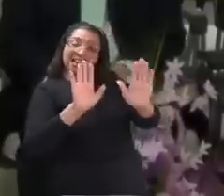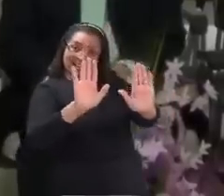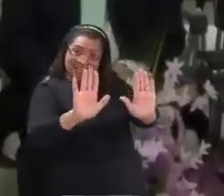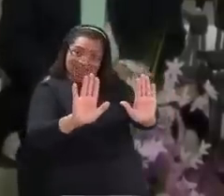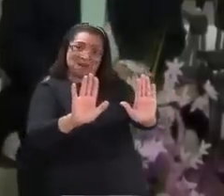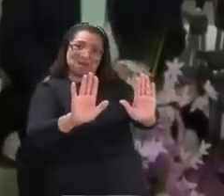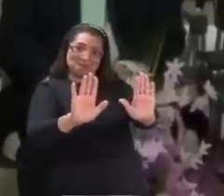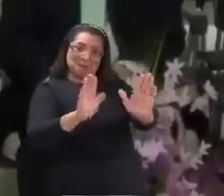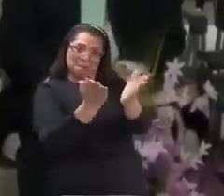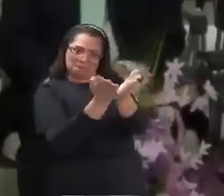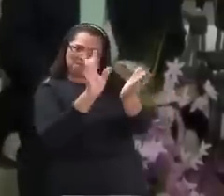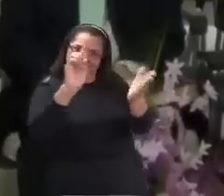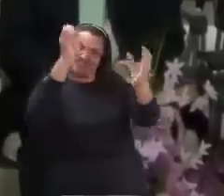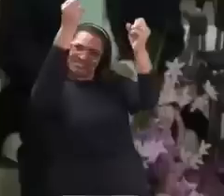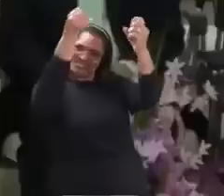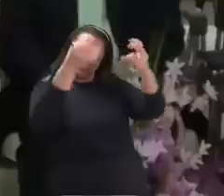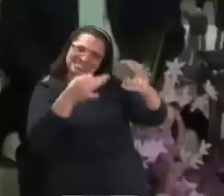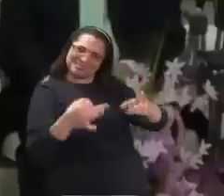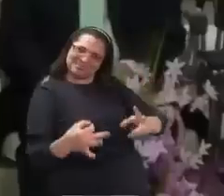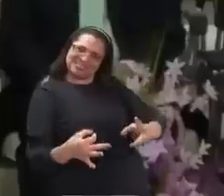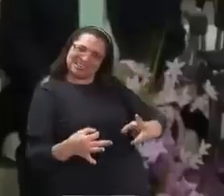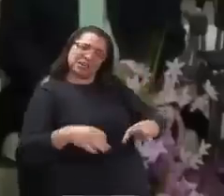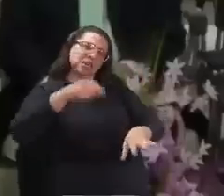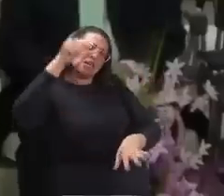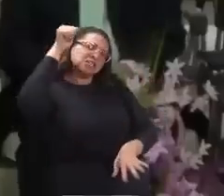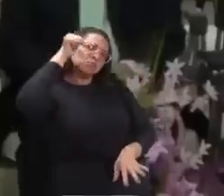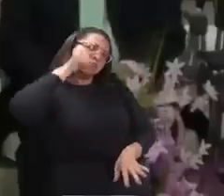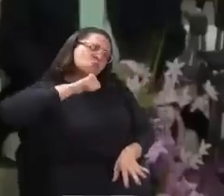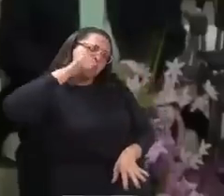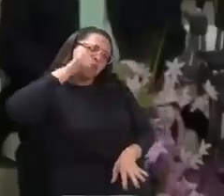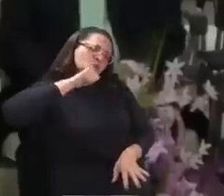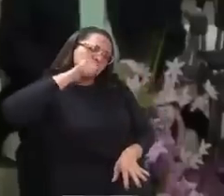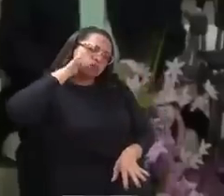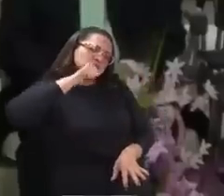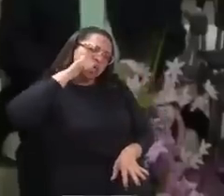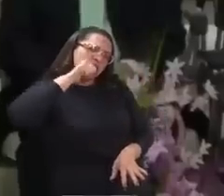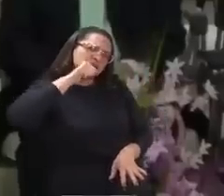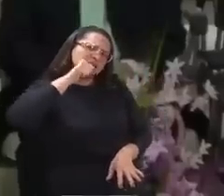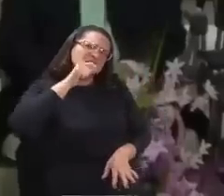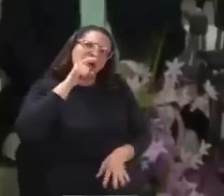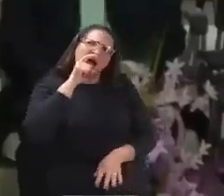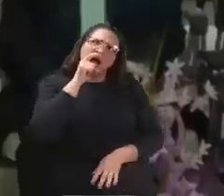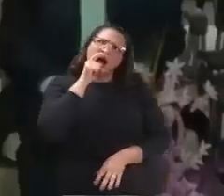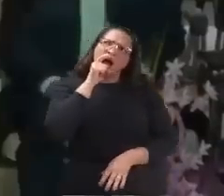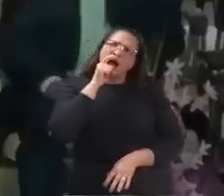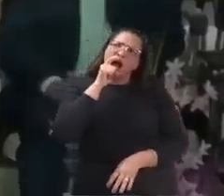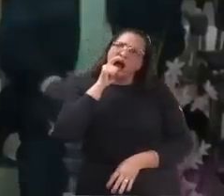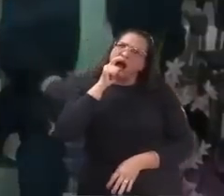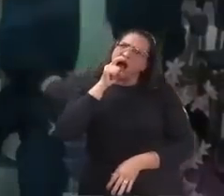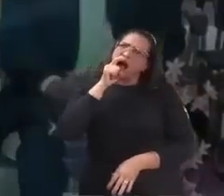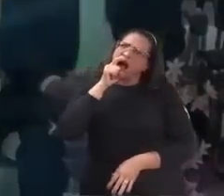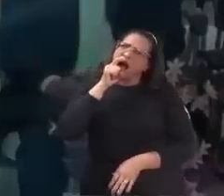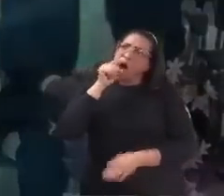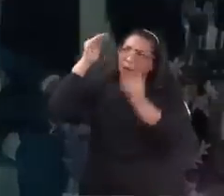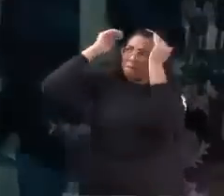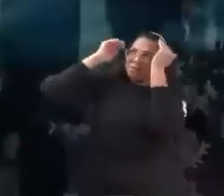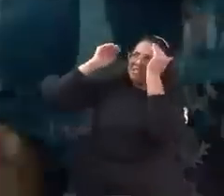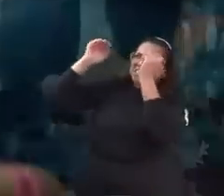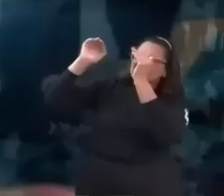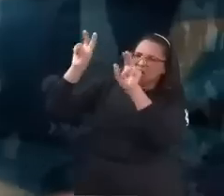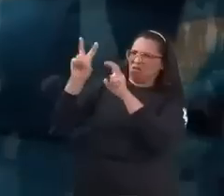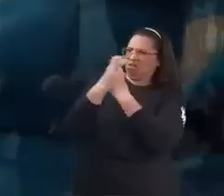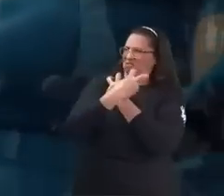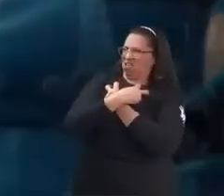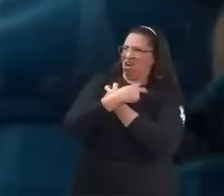Diz a Bíblia que elas entenderam o propósito e temeram ao Senhor. Então, não obedeceram o